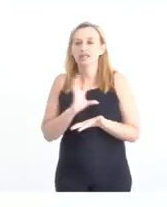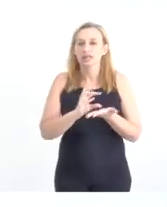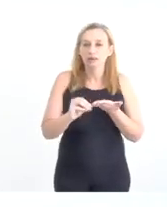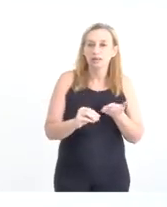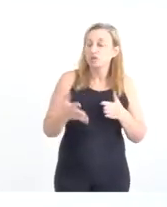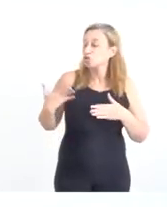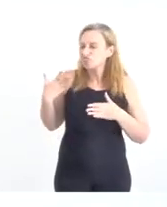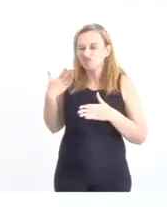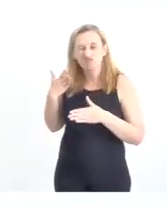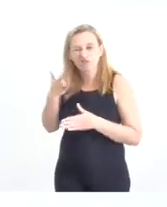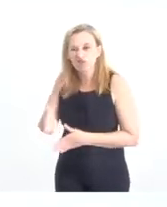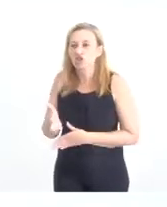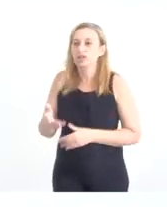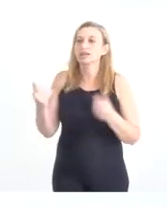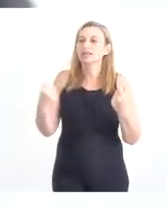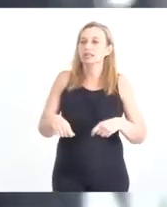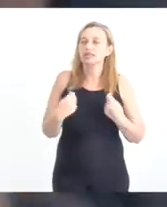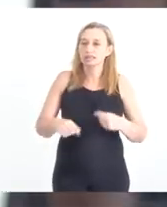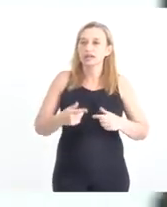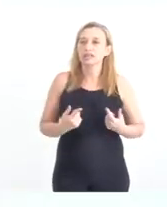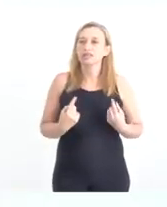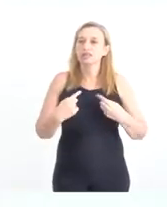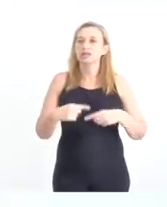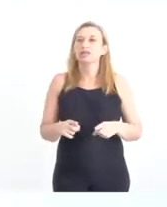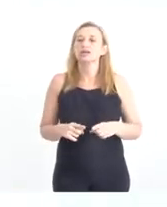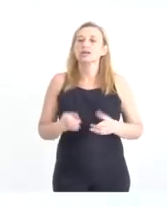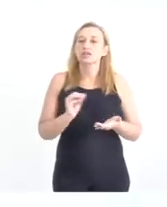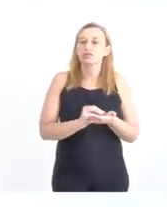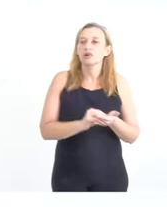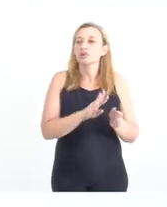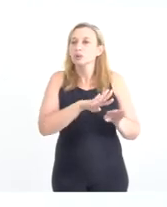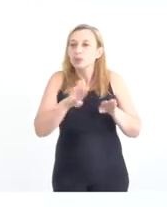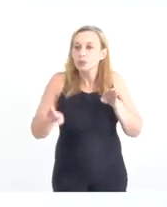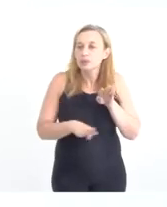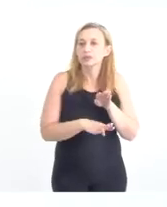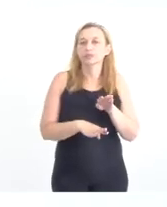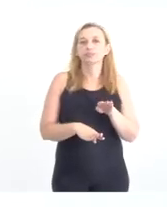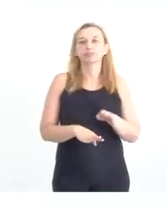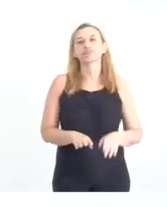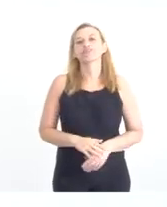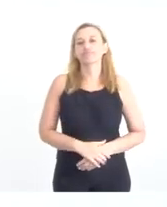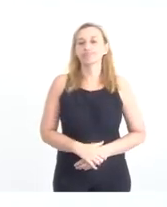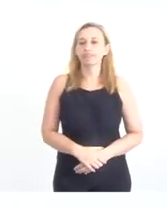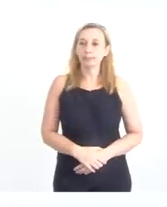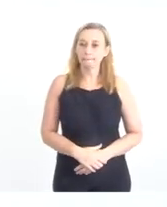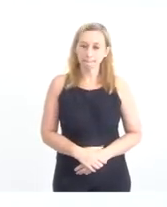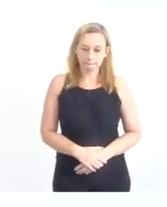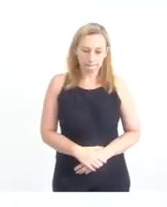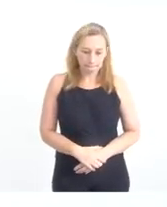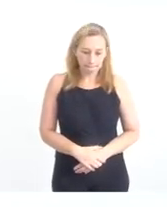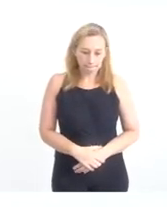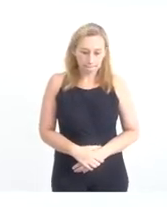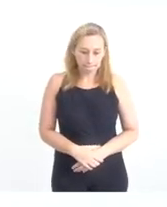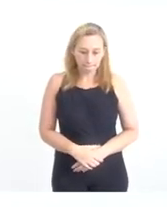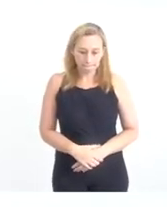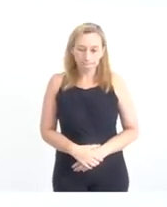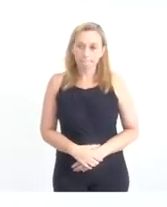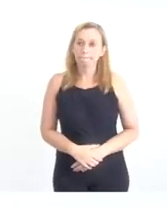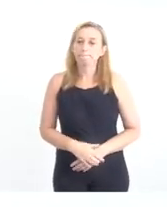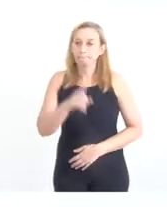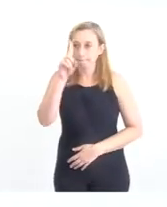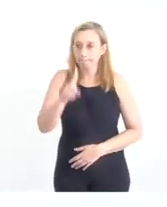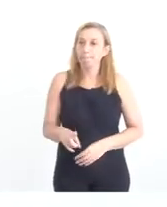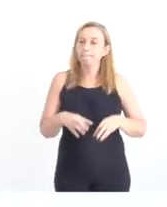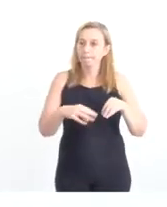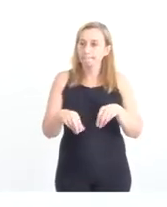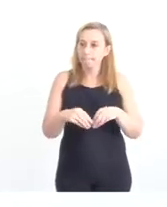falta que remete diretamente a necessidade de enfrentarmos as desigualdades nós ligou as disparidades o